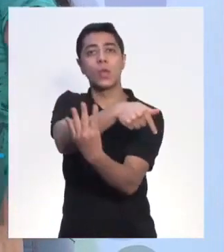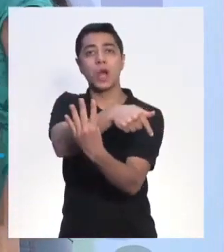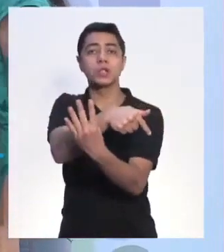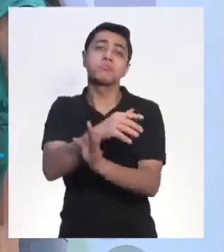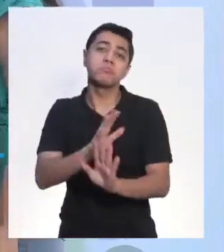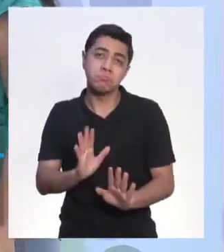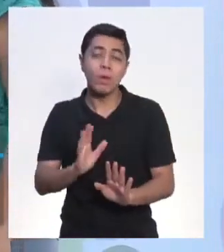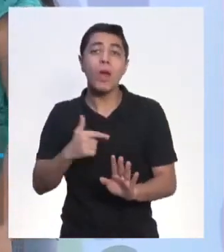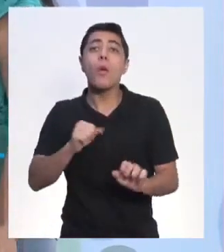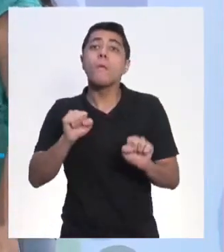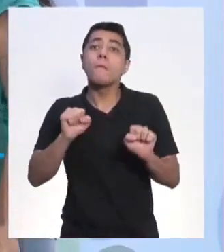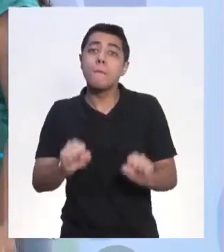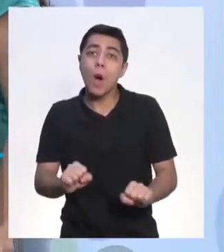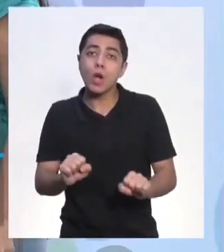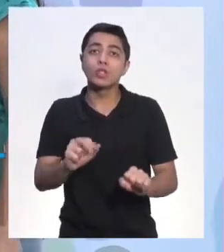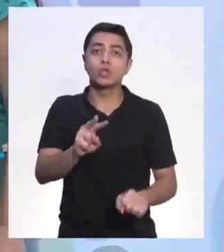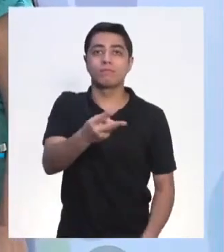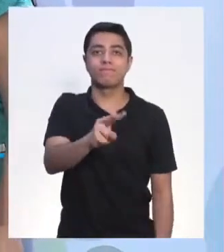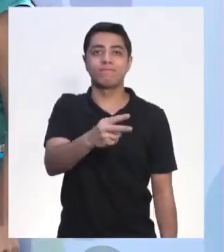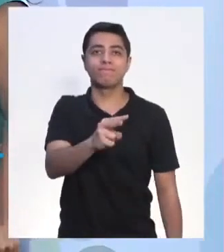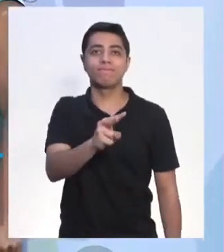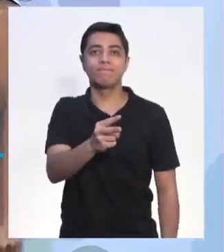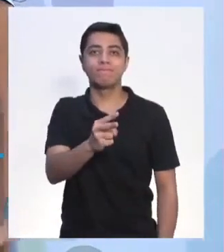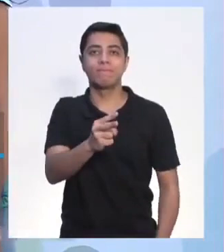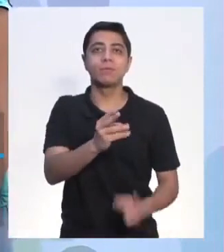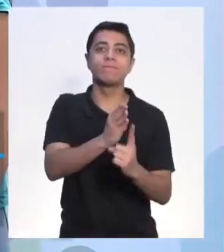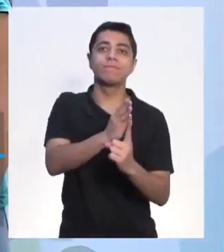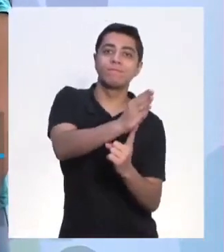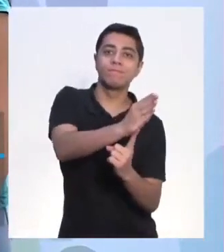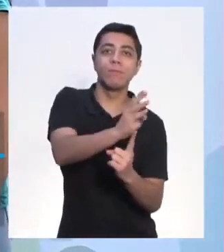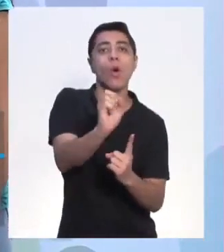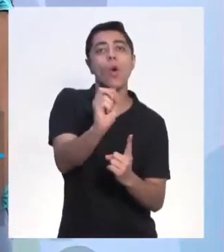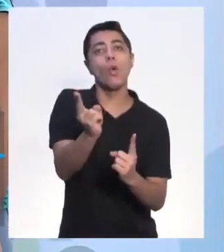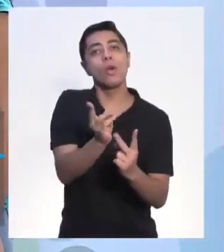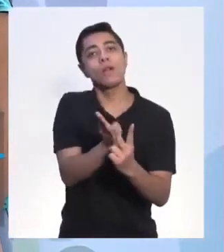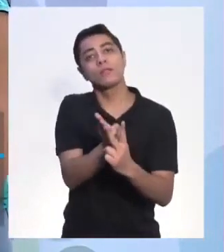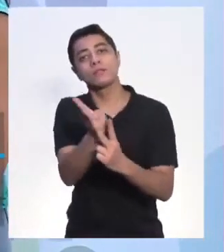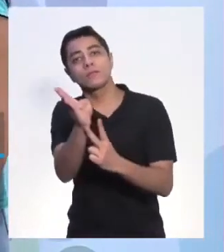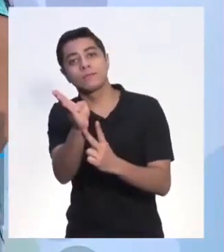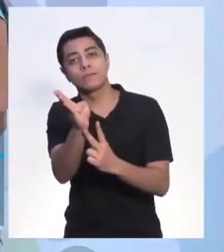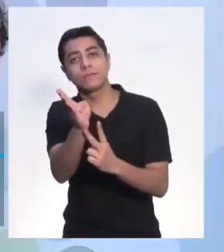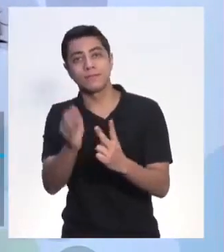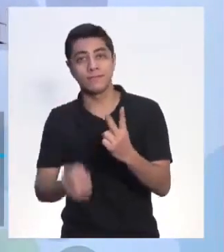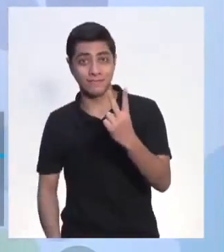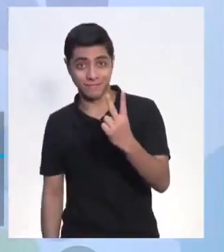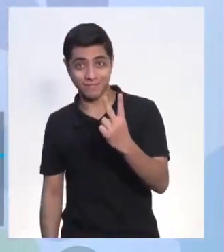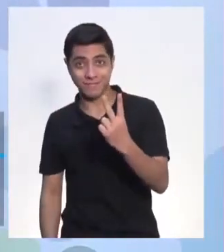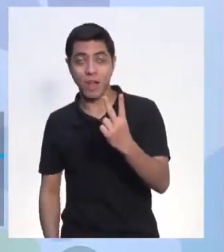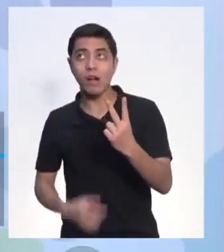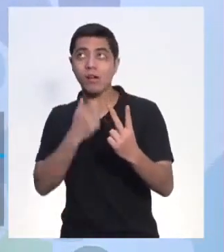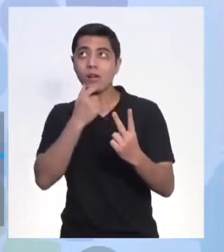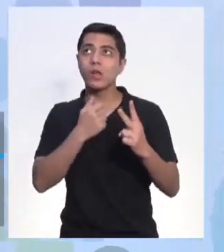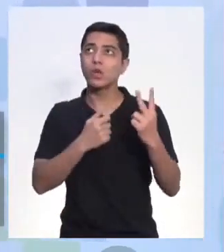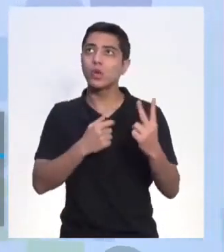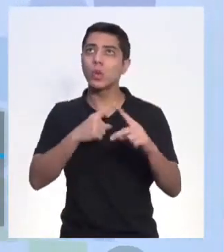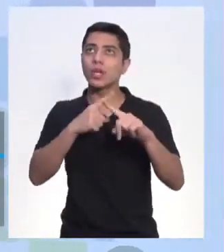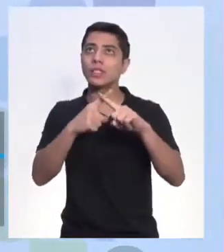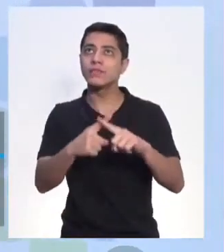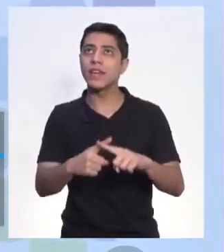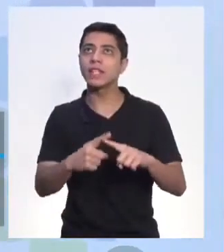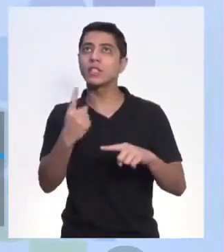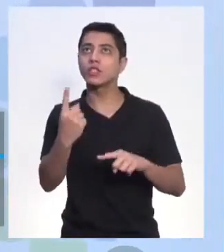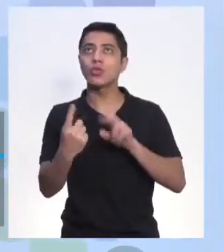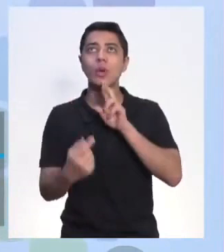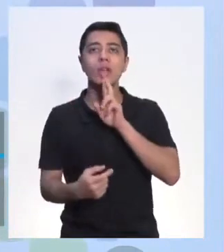1, 2. Eu acho que eu estou querendo te induzir a pensar alguma coisa, hein? Vamos lá. 3